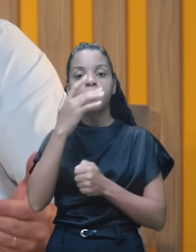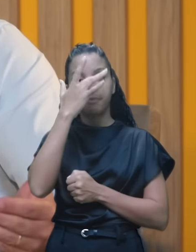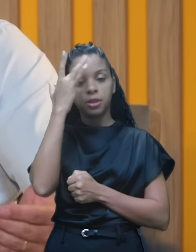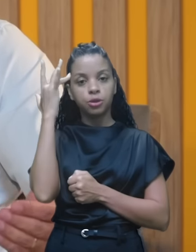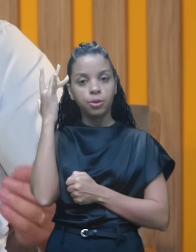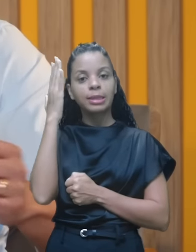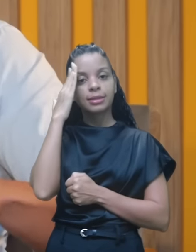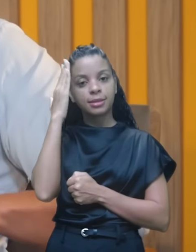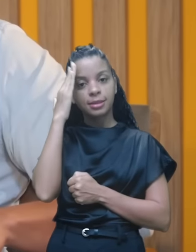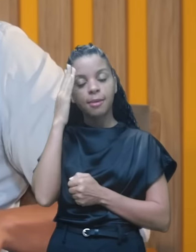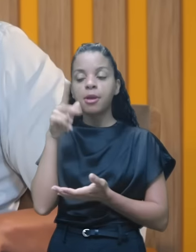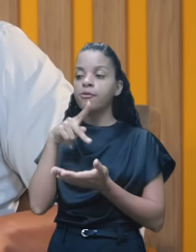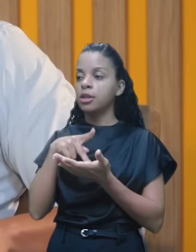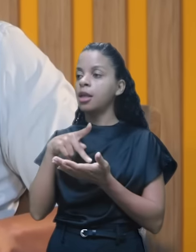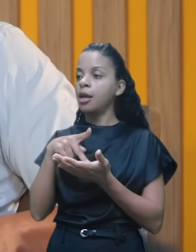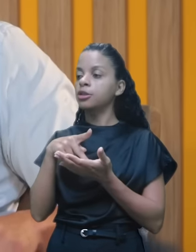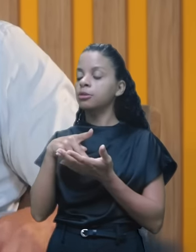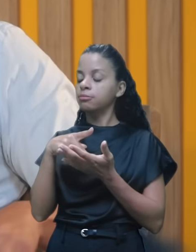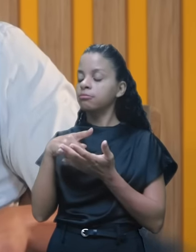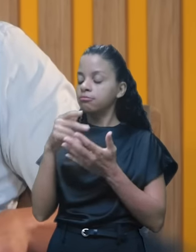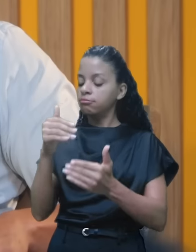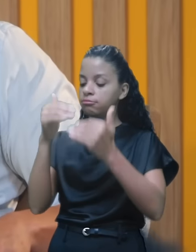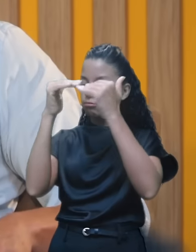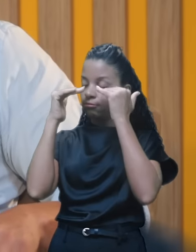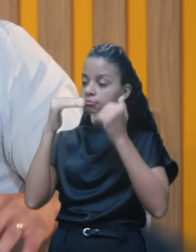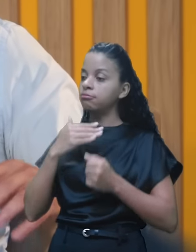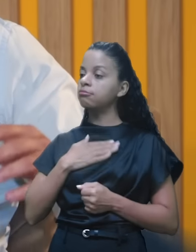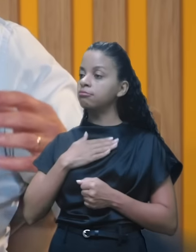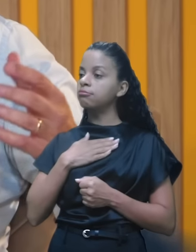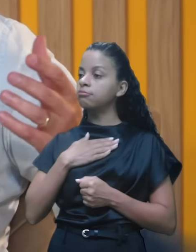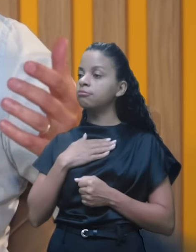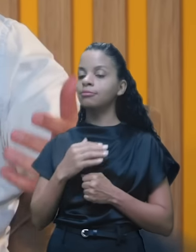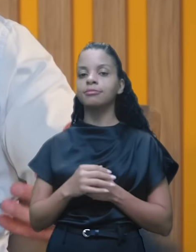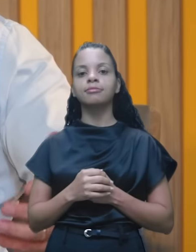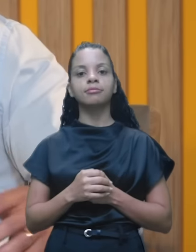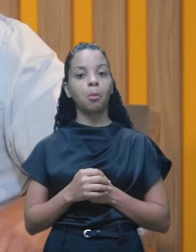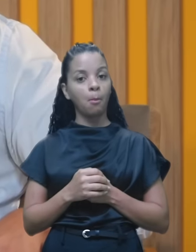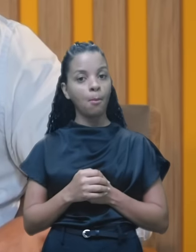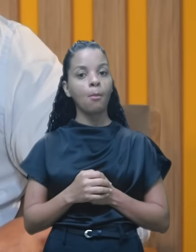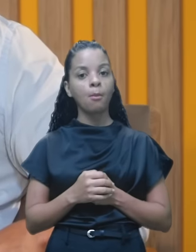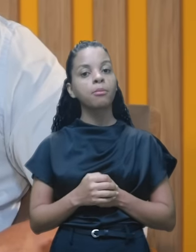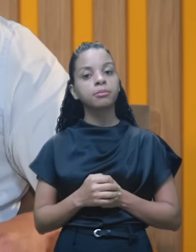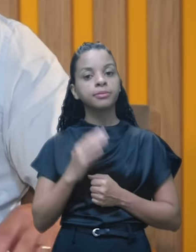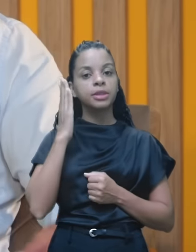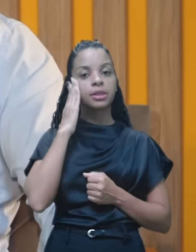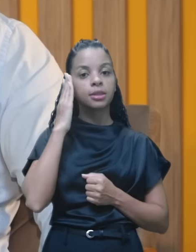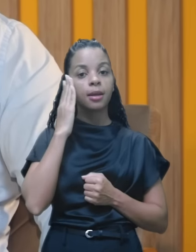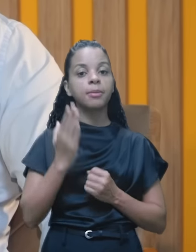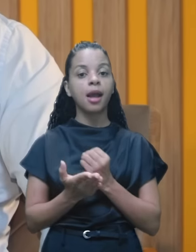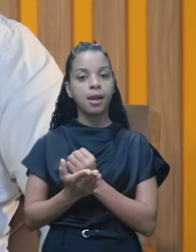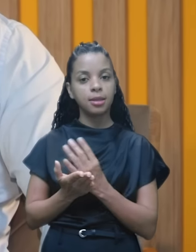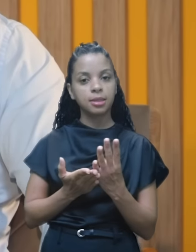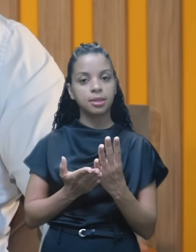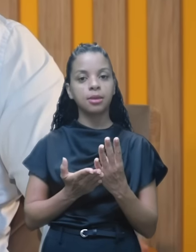da verdade, ouve a minha voz. E nós temos aqui justamente nessa lição de sábado,